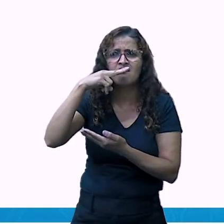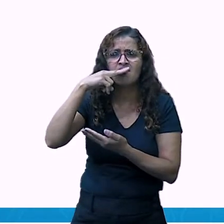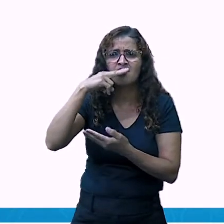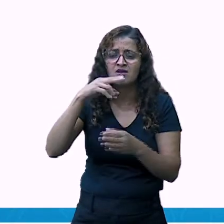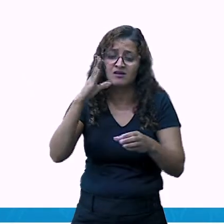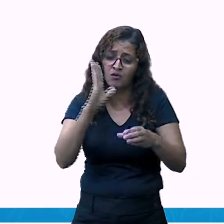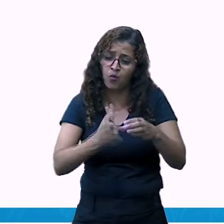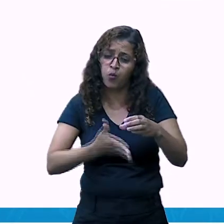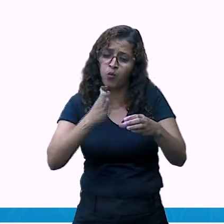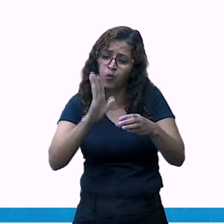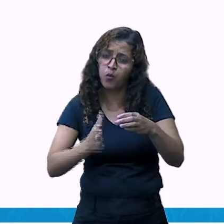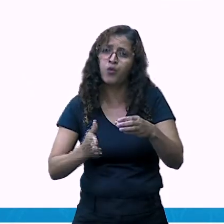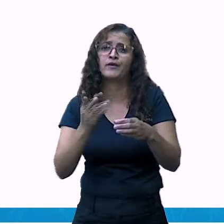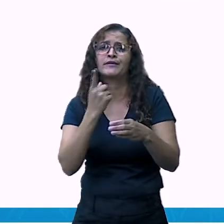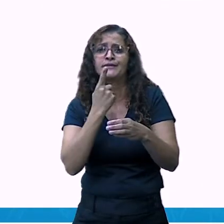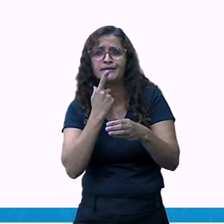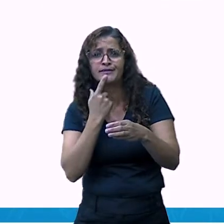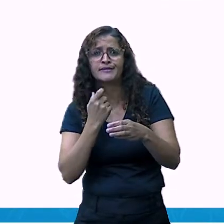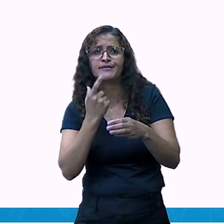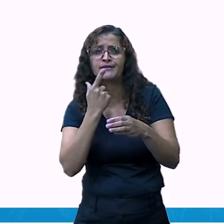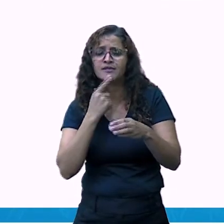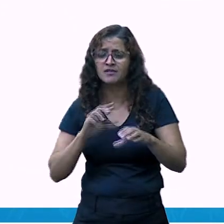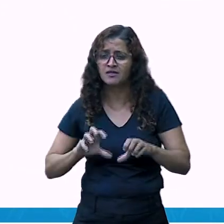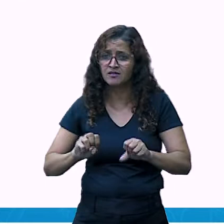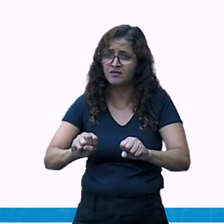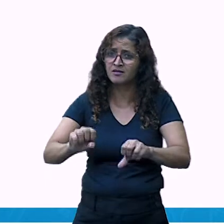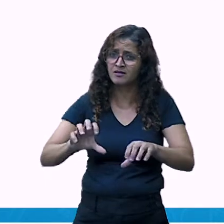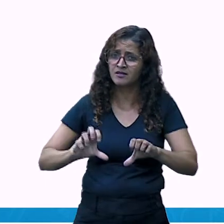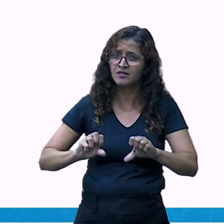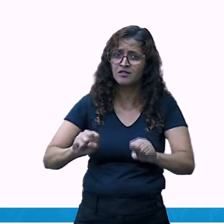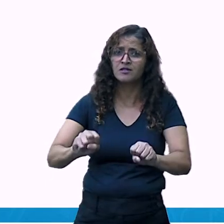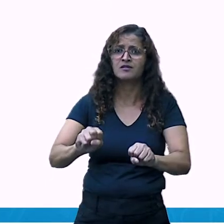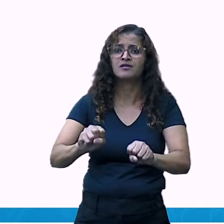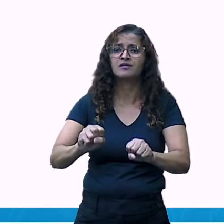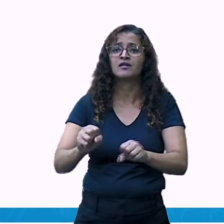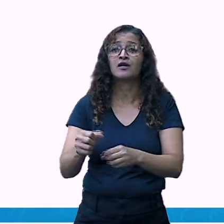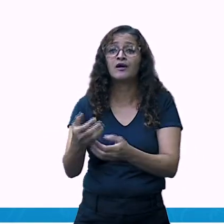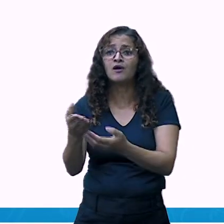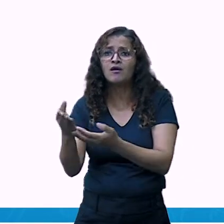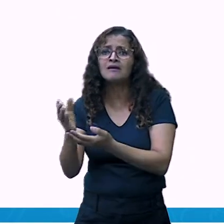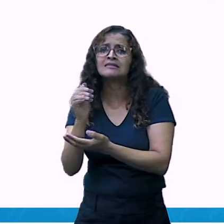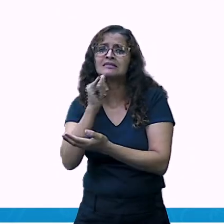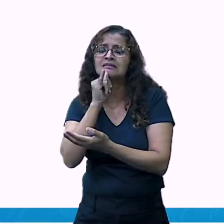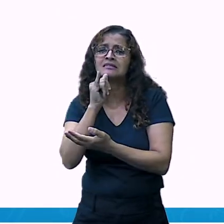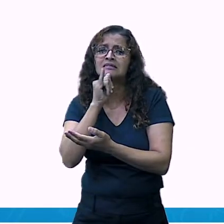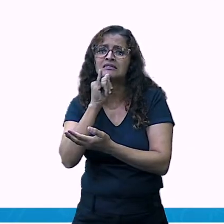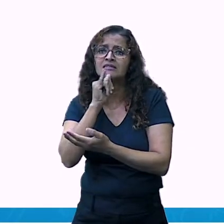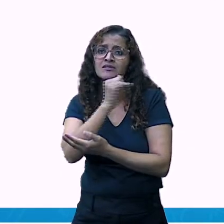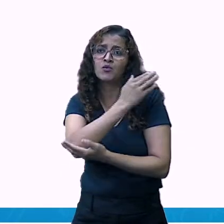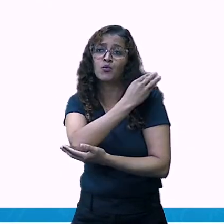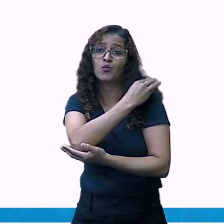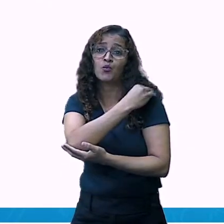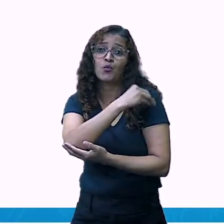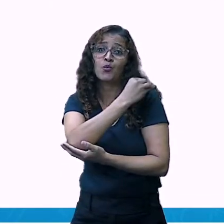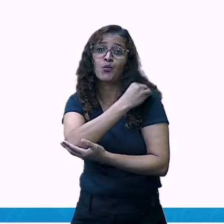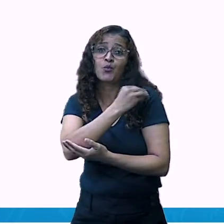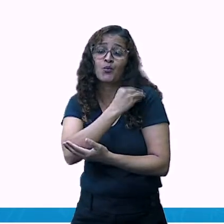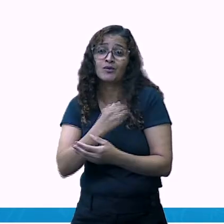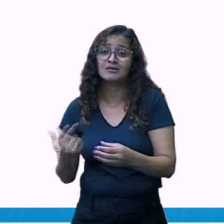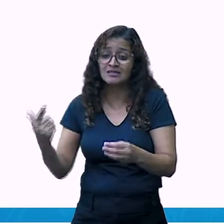aí é o etanol e o biogás. O que acontece com a cana-de-açúcar? Uma lavoura